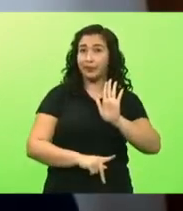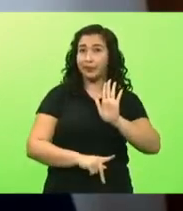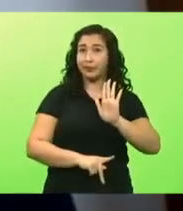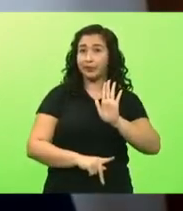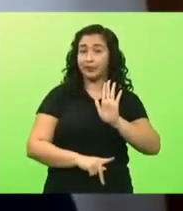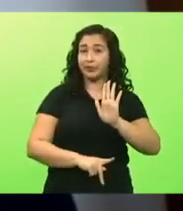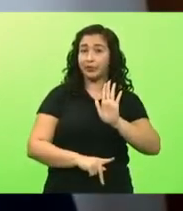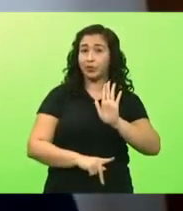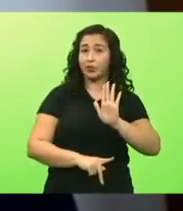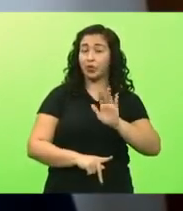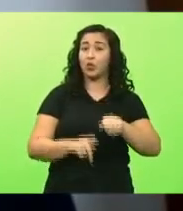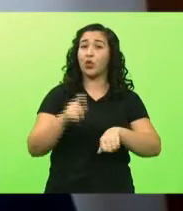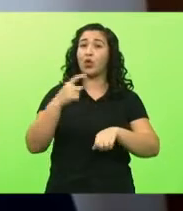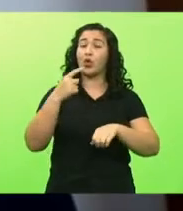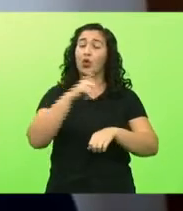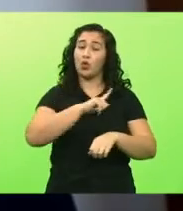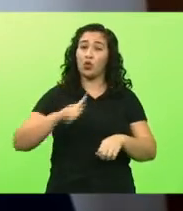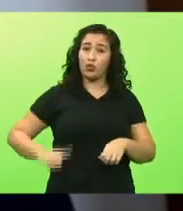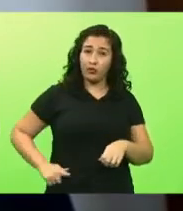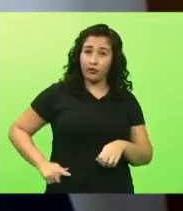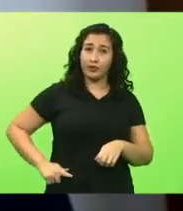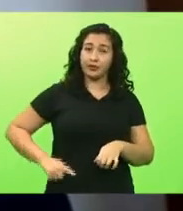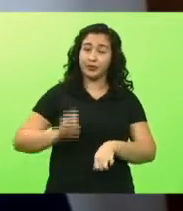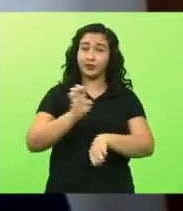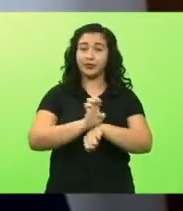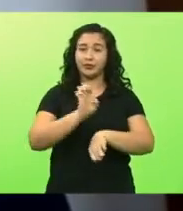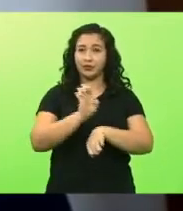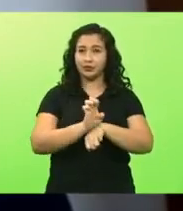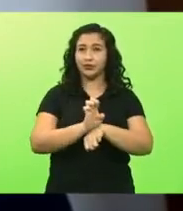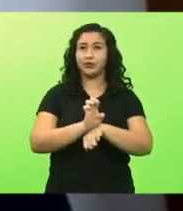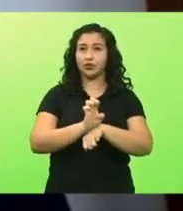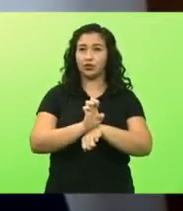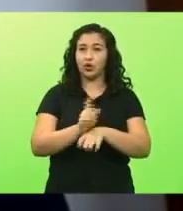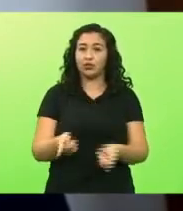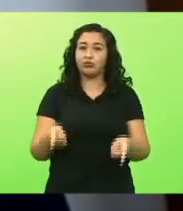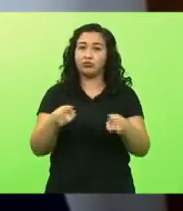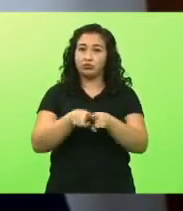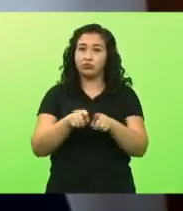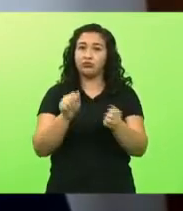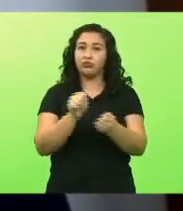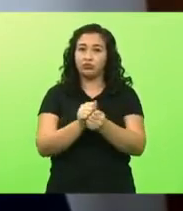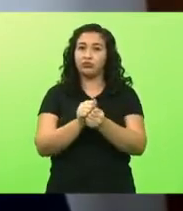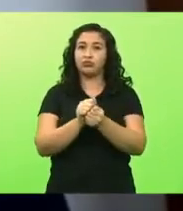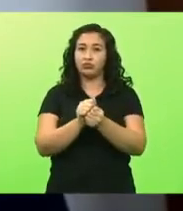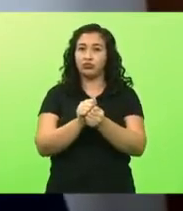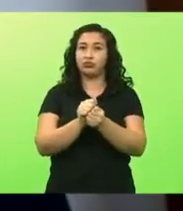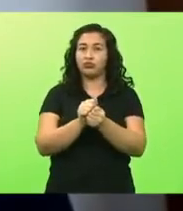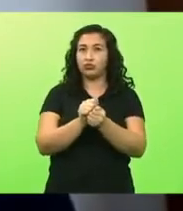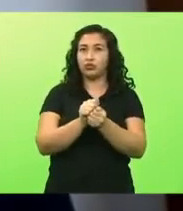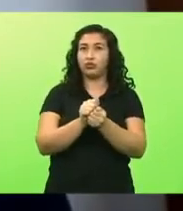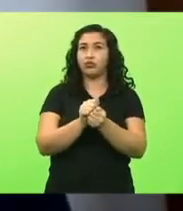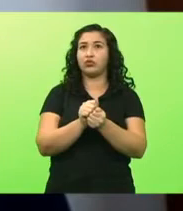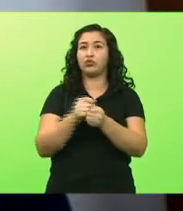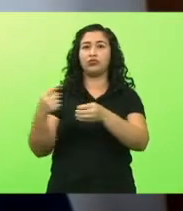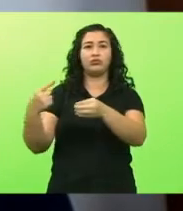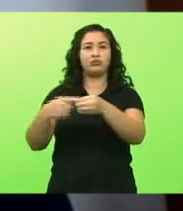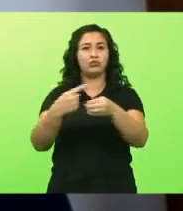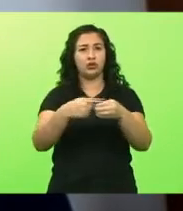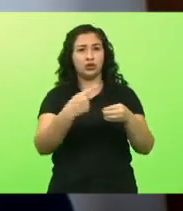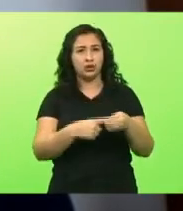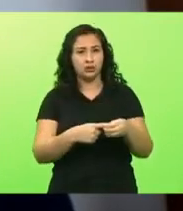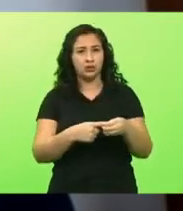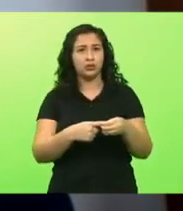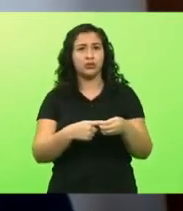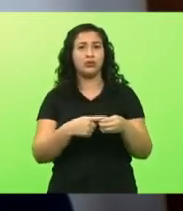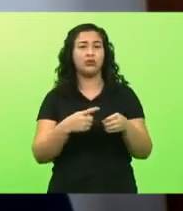o plano do governo do Estado para, em parceria com as associações de municípios, consórcios